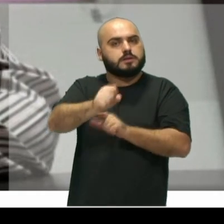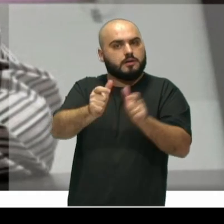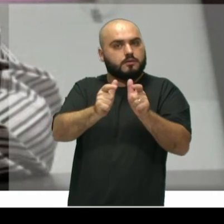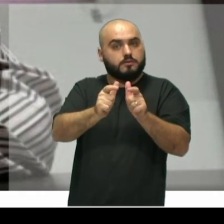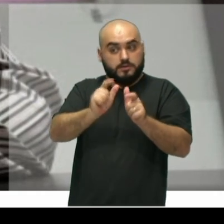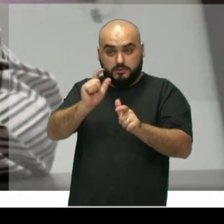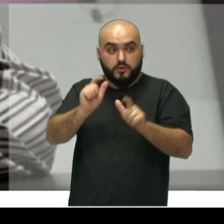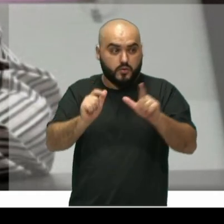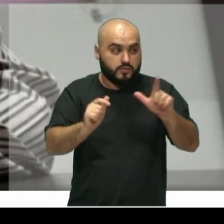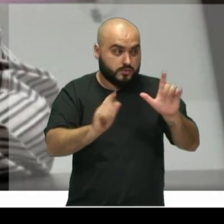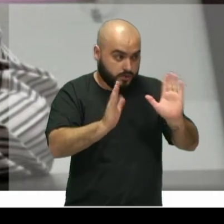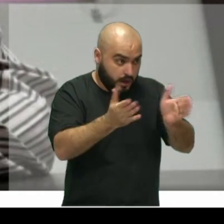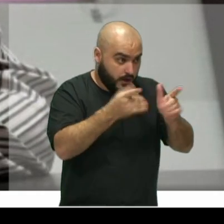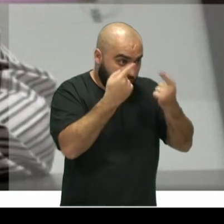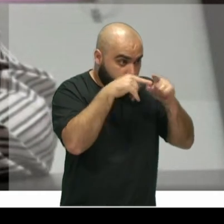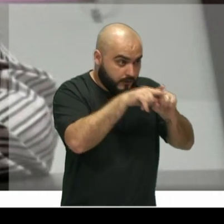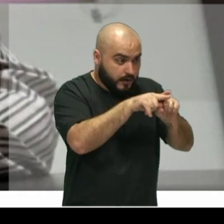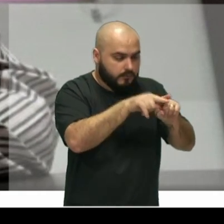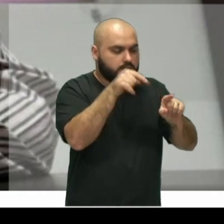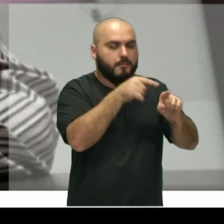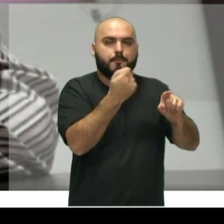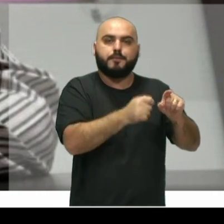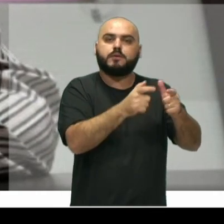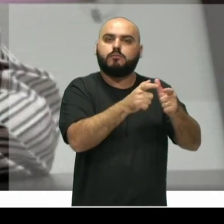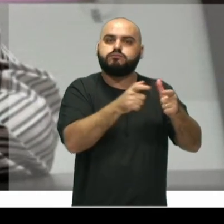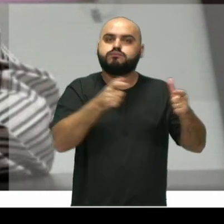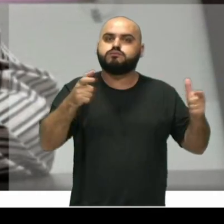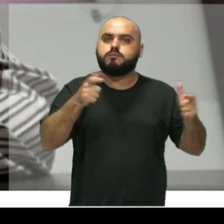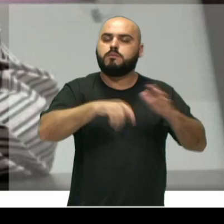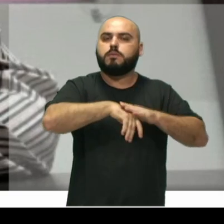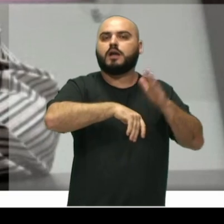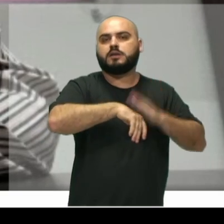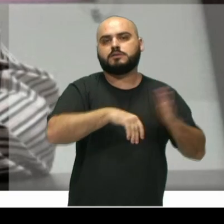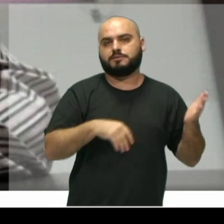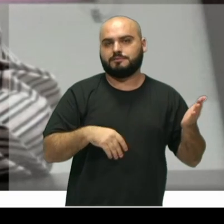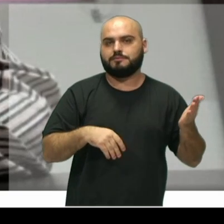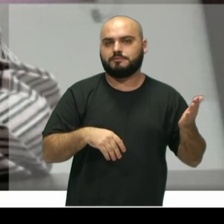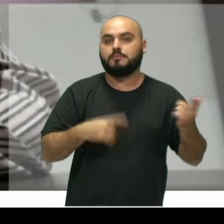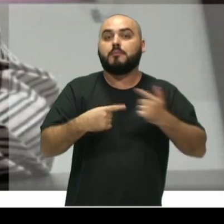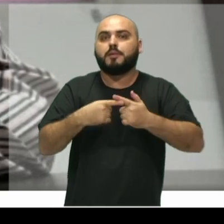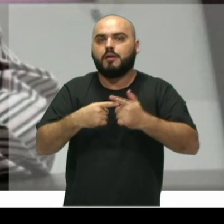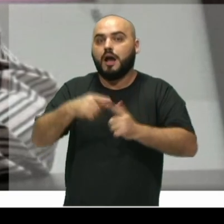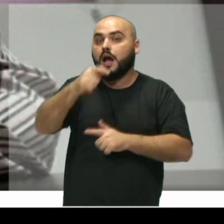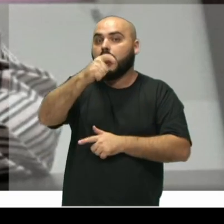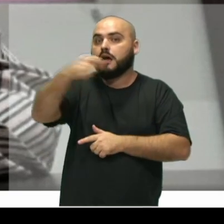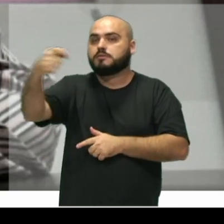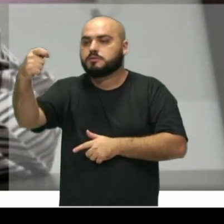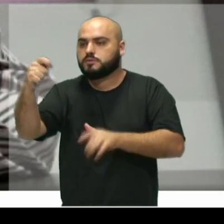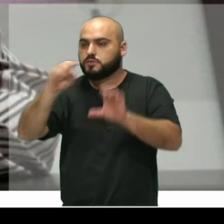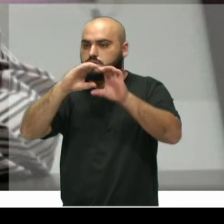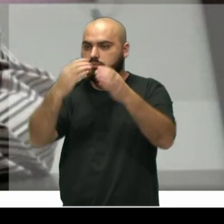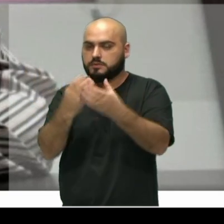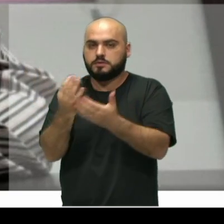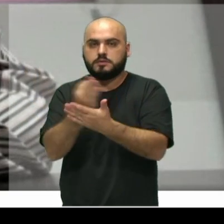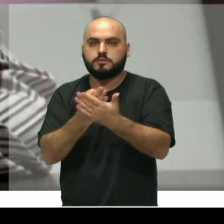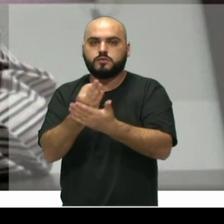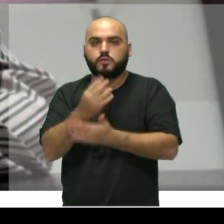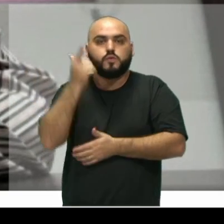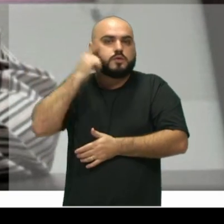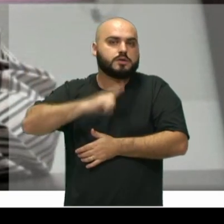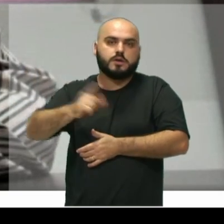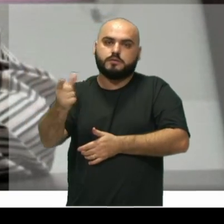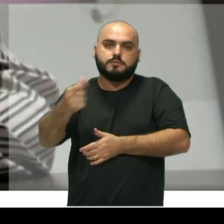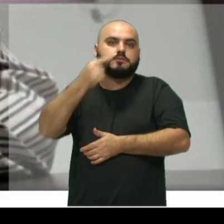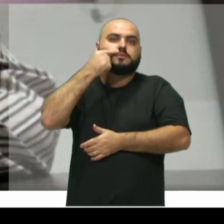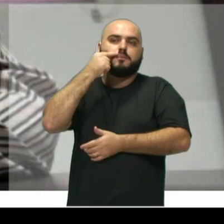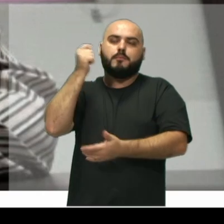junto a outras esferas, a outros poderes, para que essas associações possam ter recursos, né, para o custeio delas e